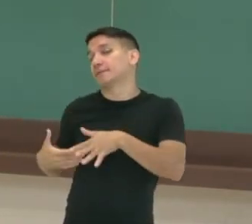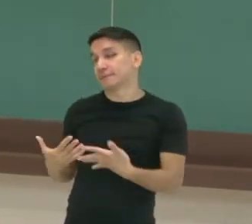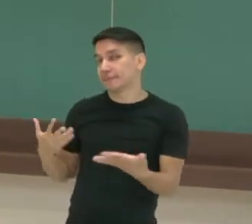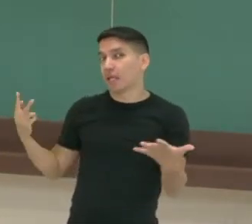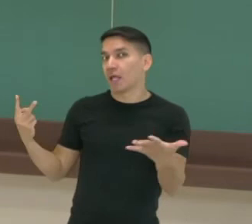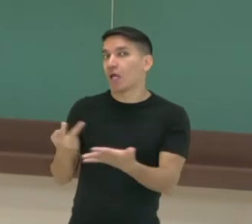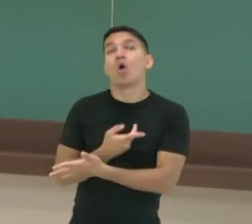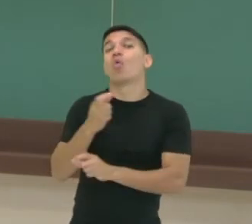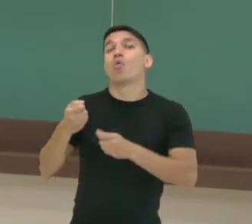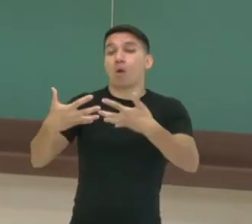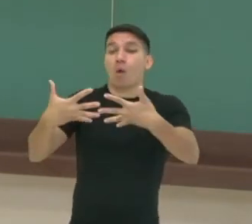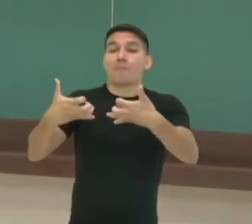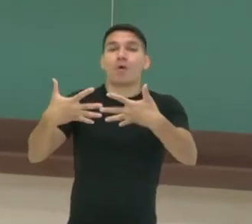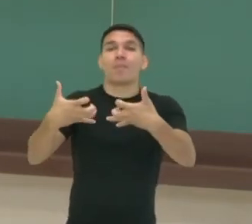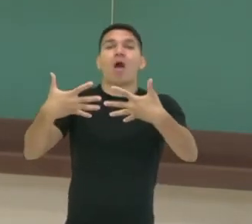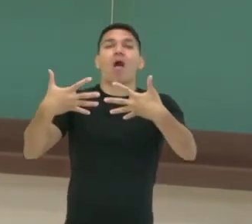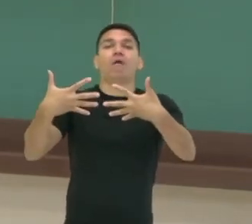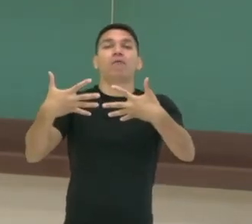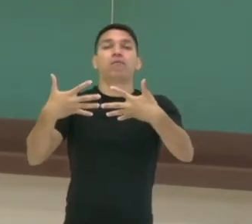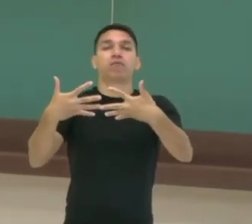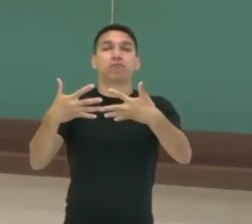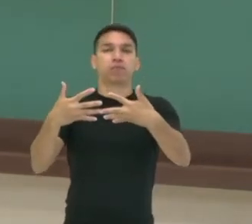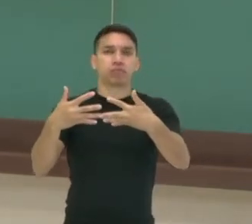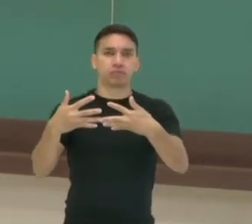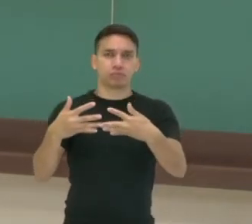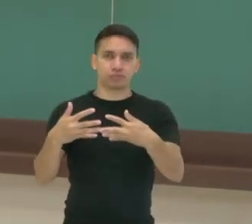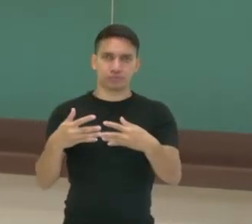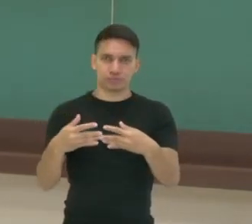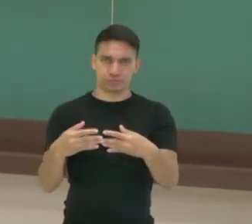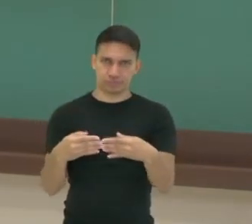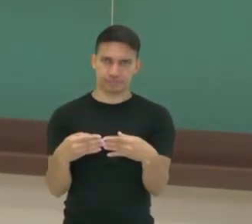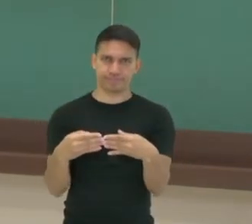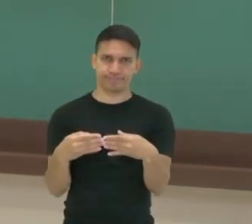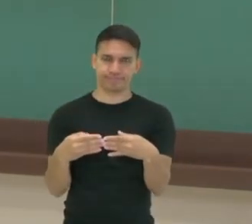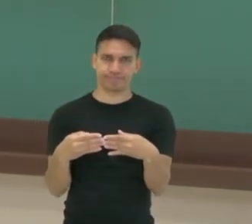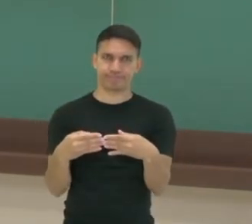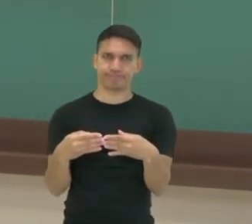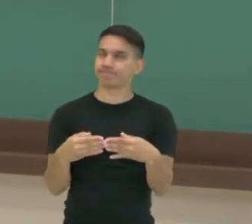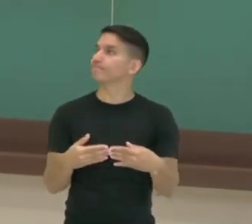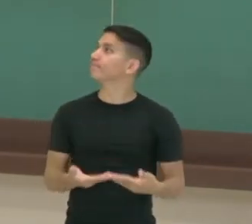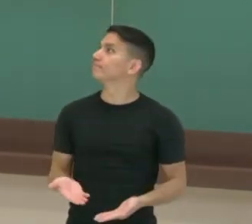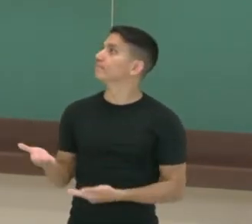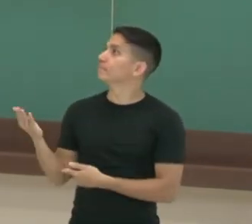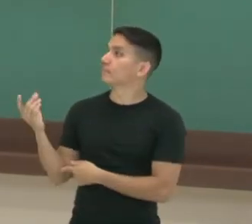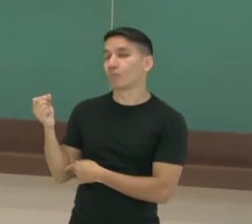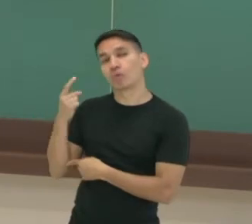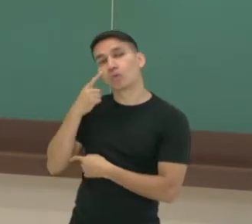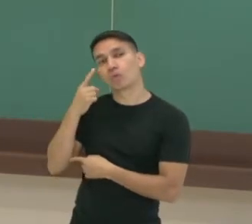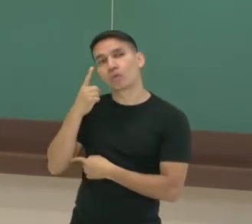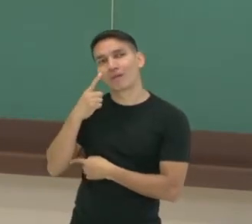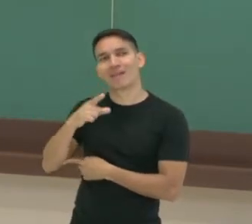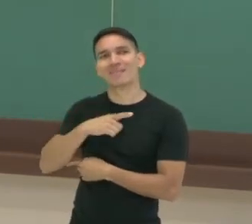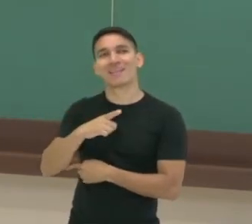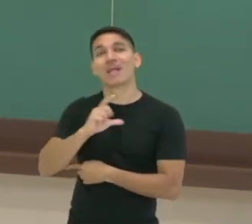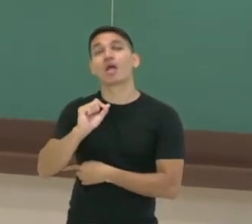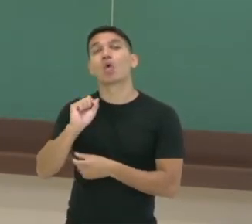uma redução do volume das células musculares. E nós temos a atrofia